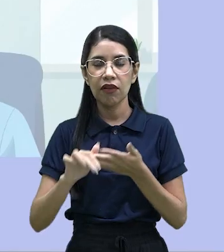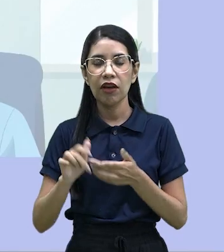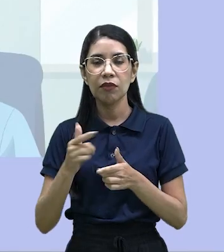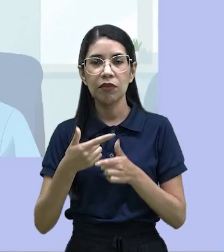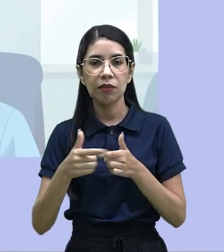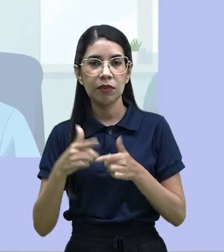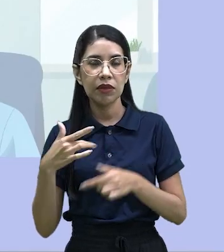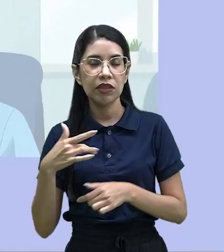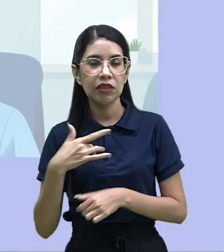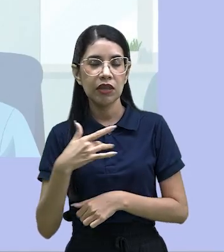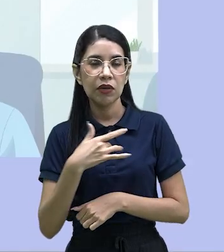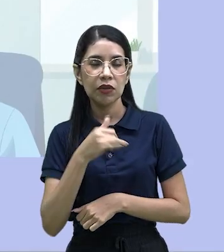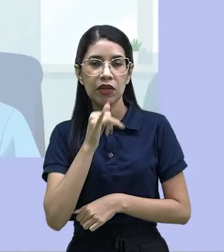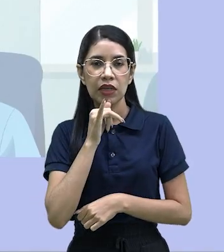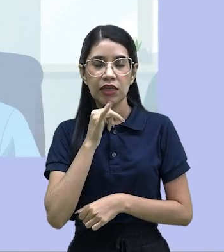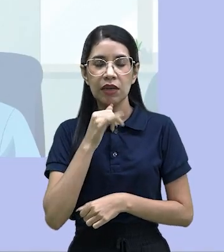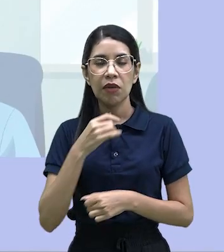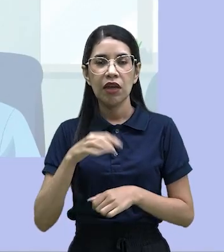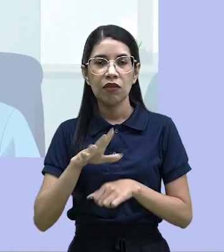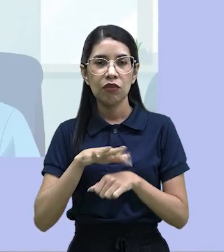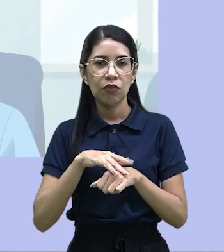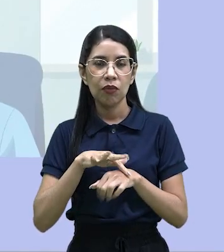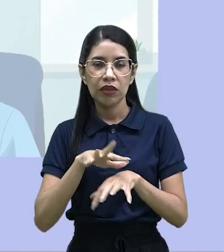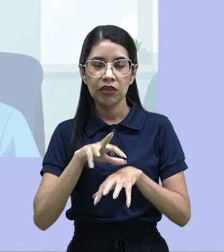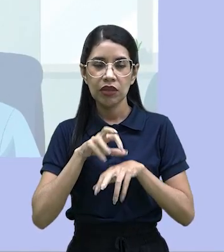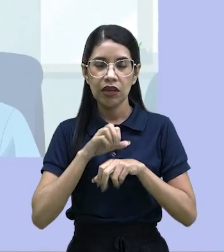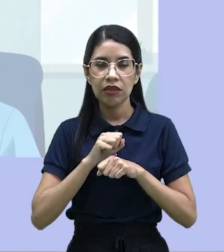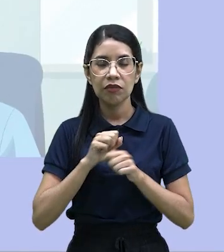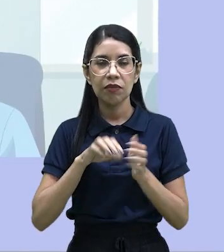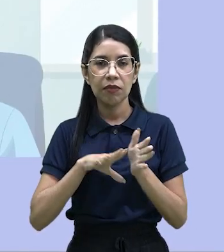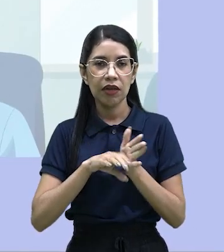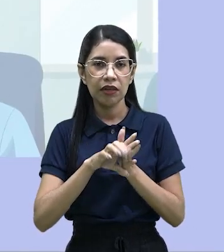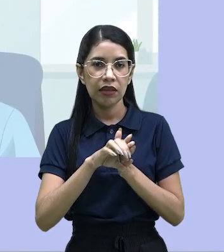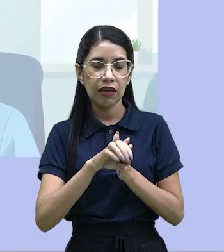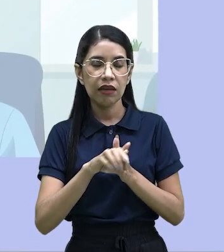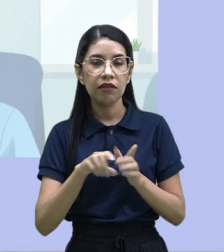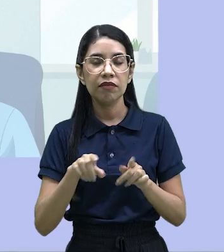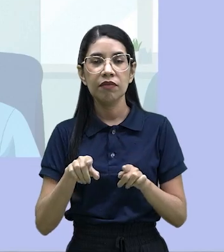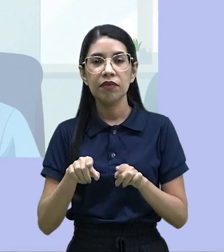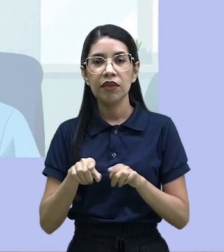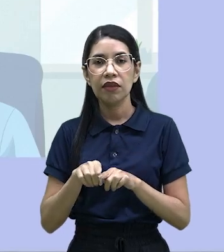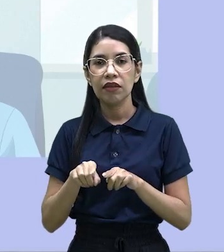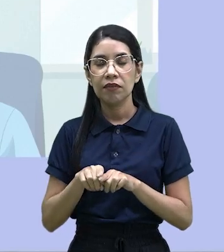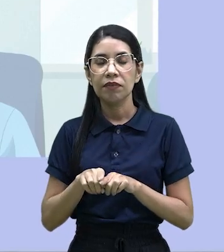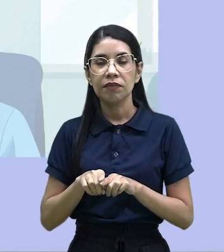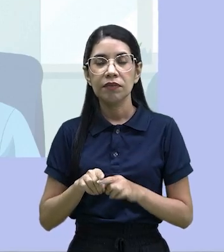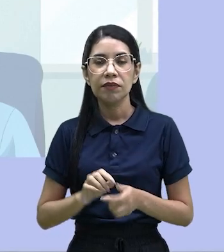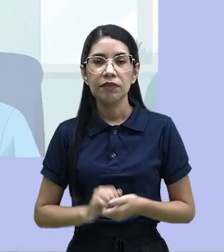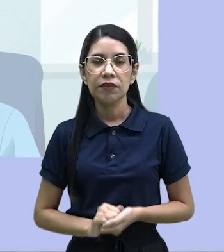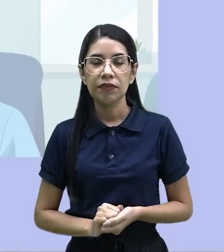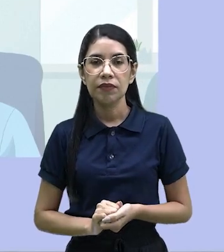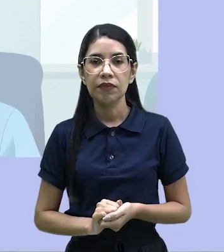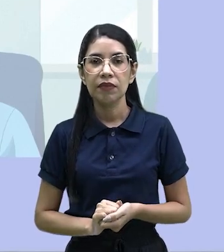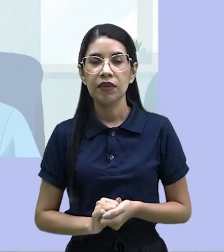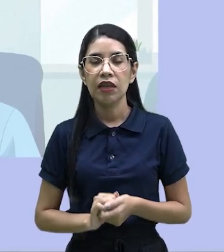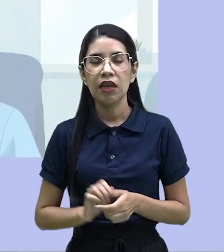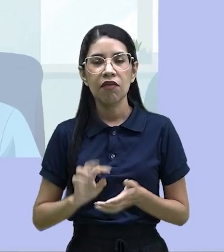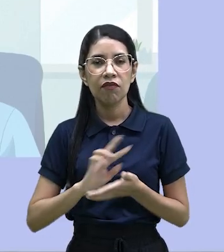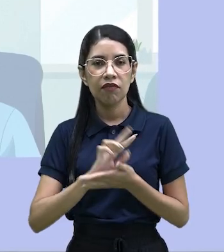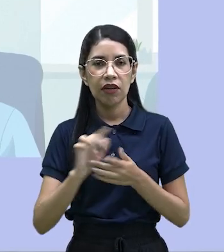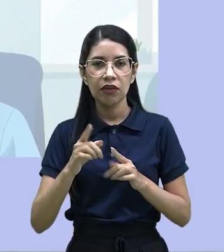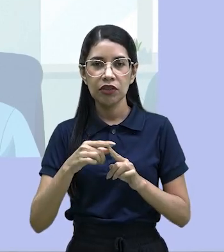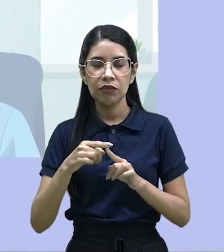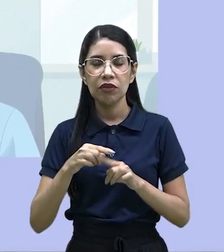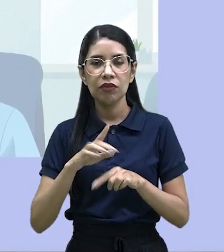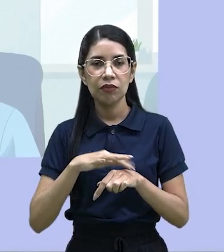saúde, tais como infecções por Streptococcus pyogenes e Streptococcus pneumoniae, sífilis,